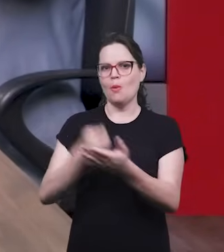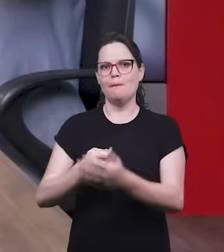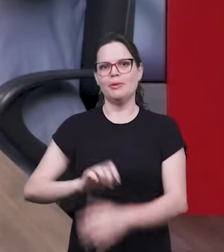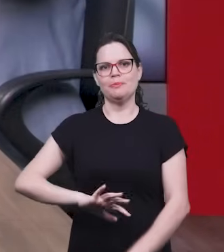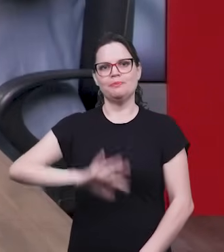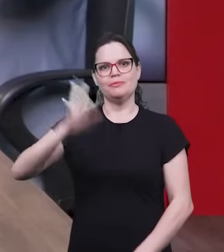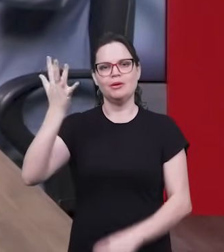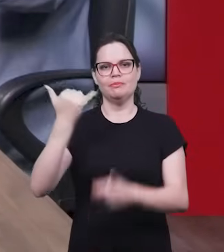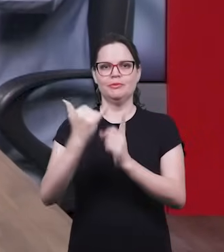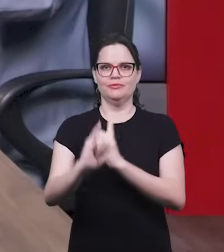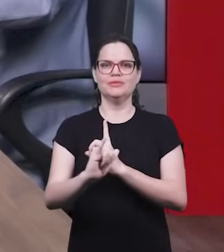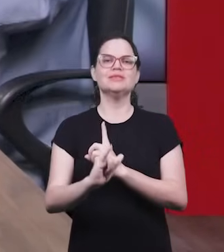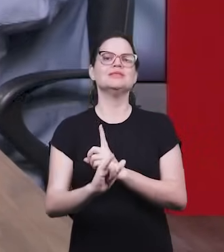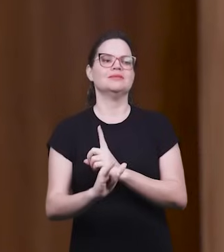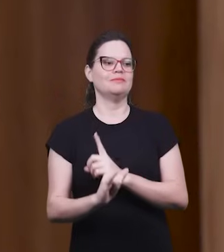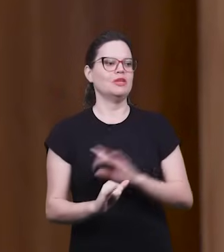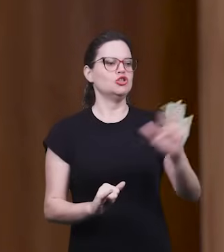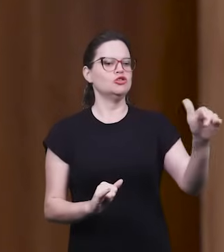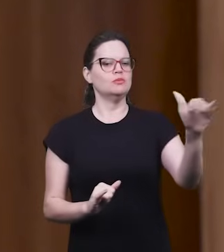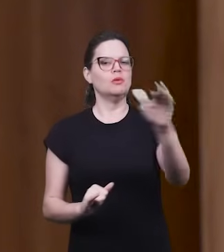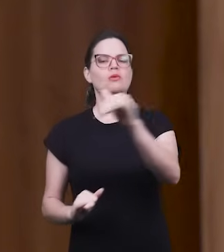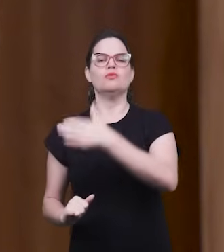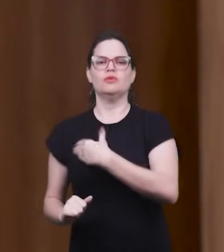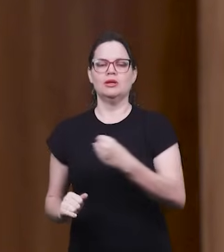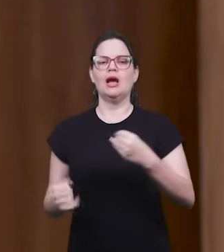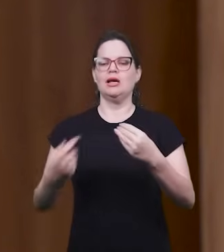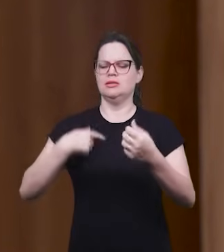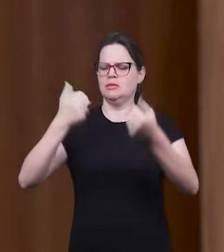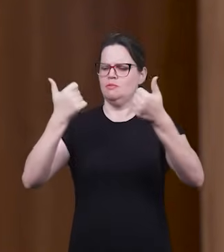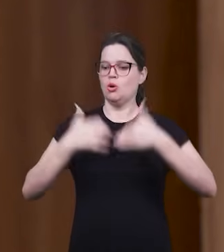cumpre. A figueira brotou, a figueira acima de Israel.